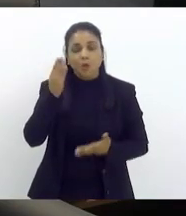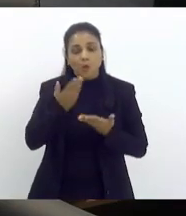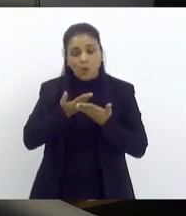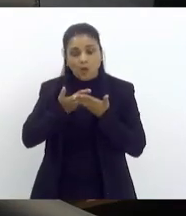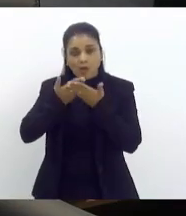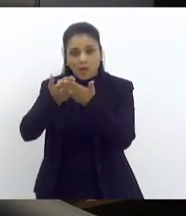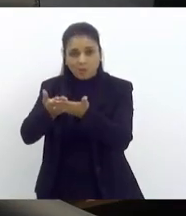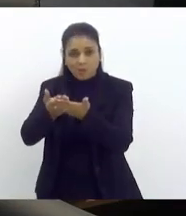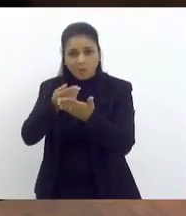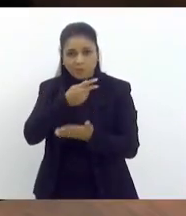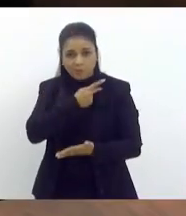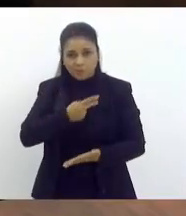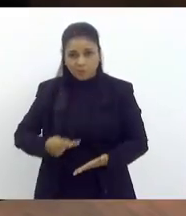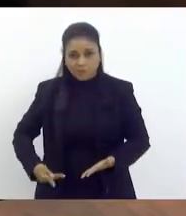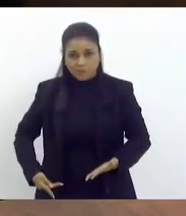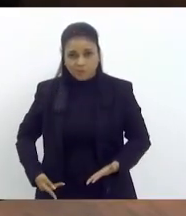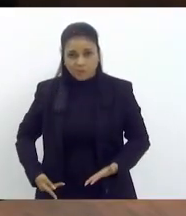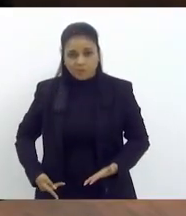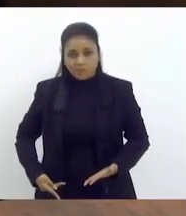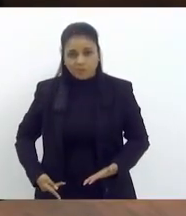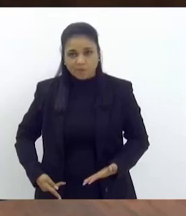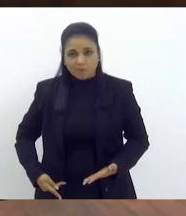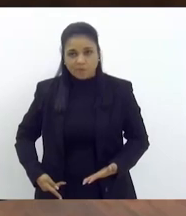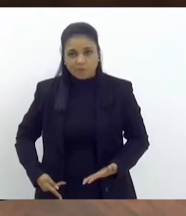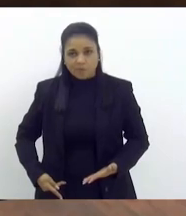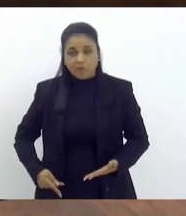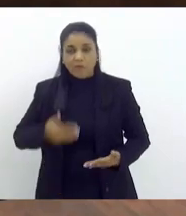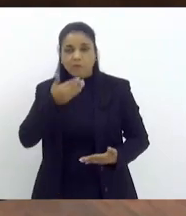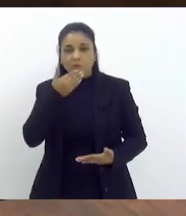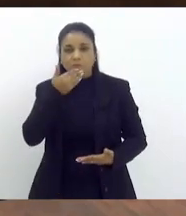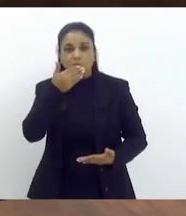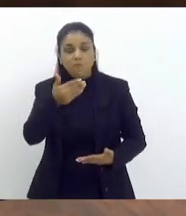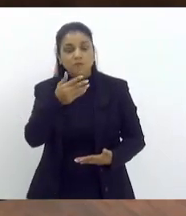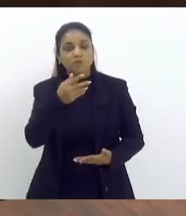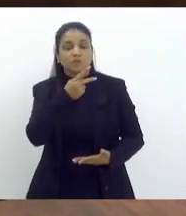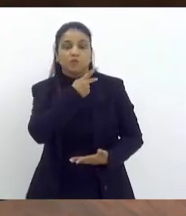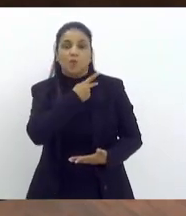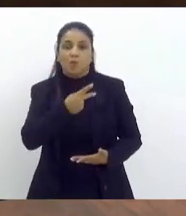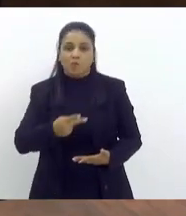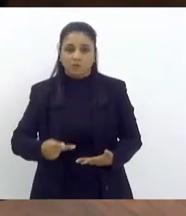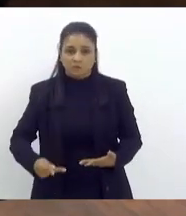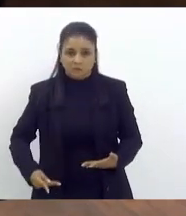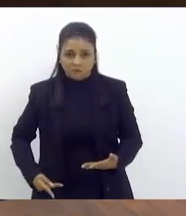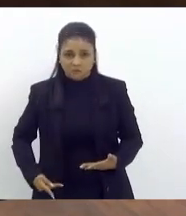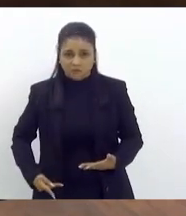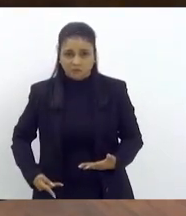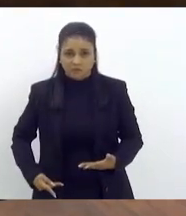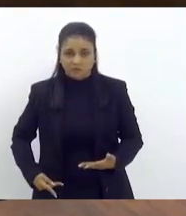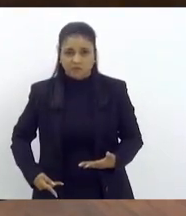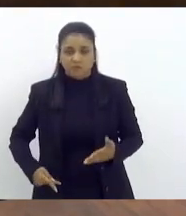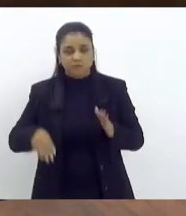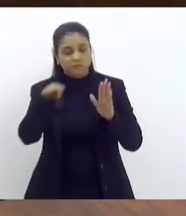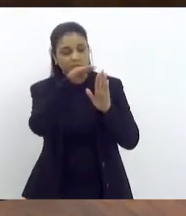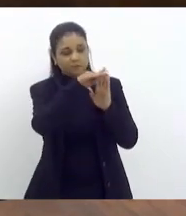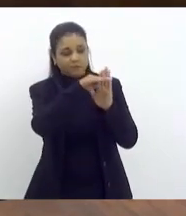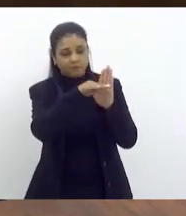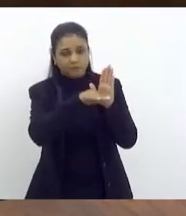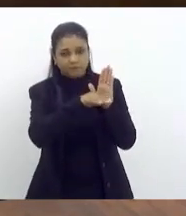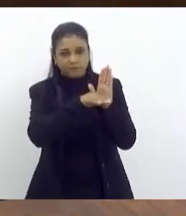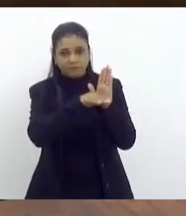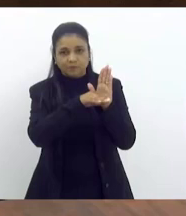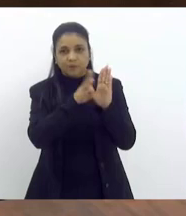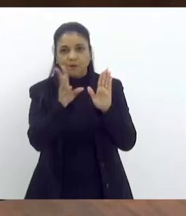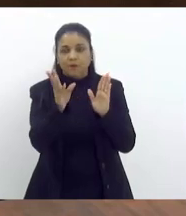é o presidente e tô solicitando a vossa excelência inclusão em pauta do pl